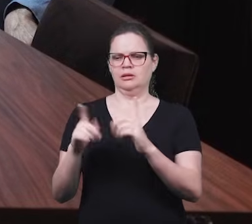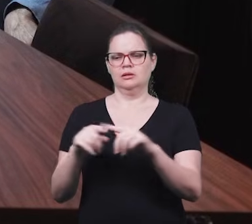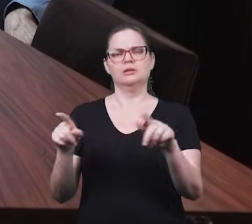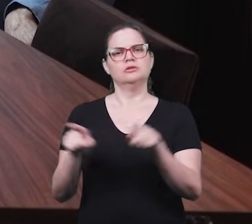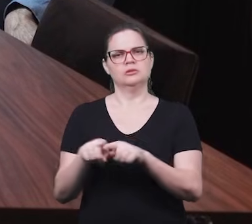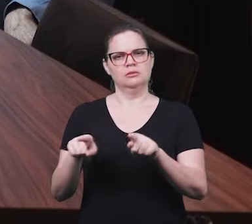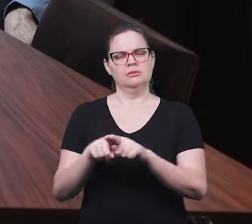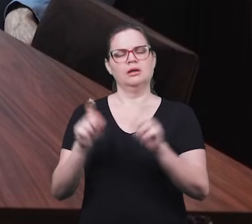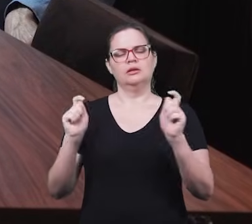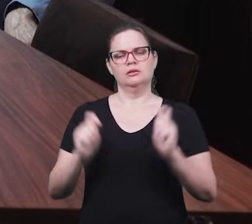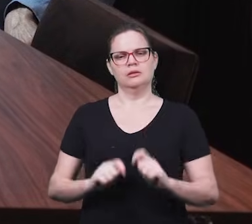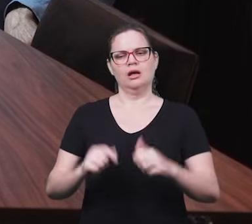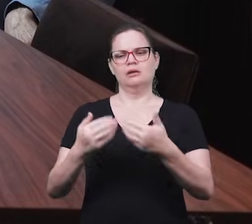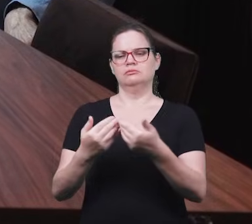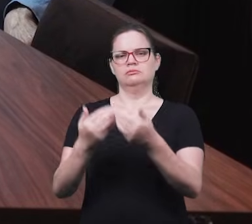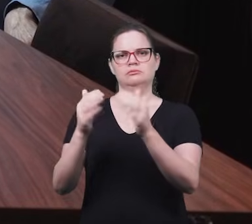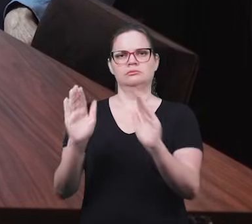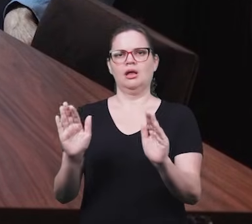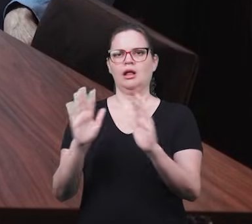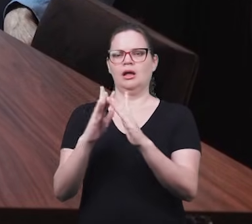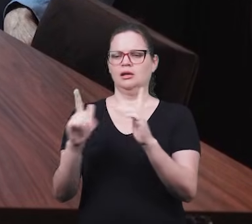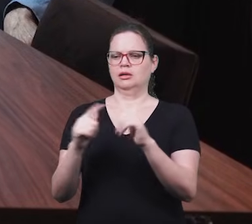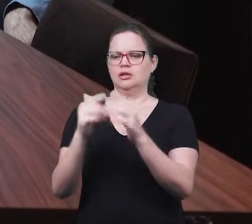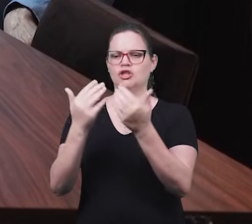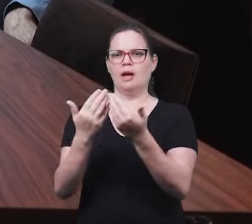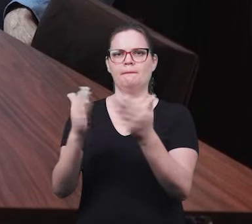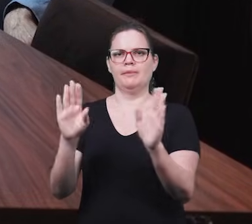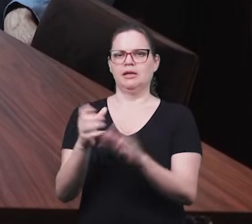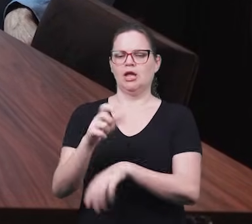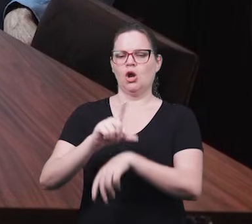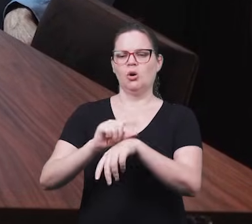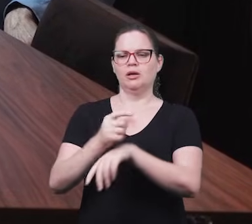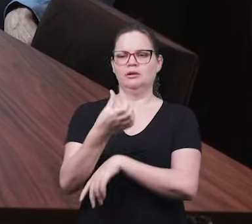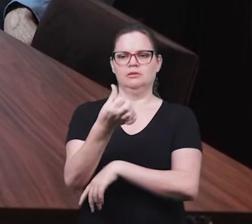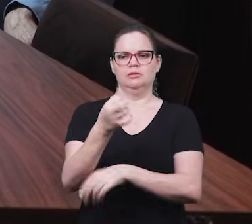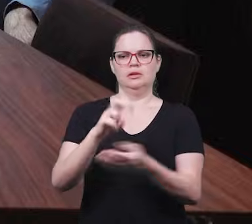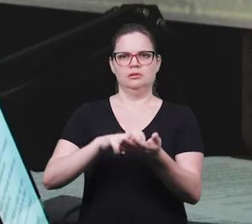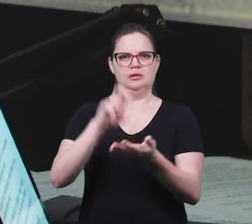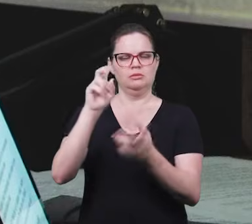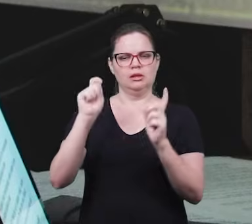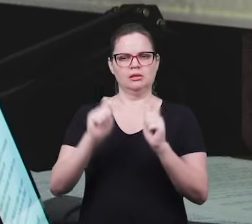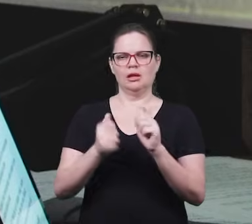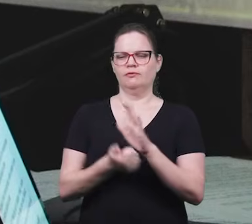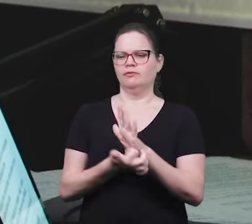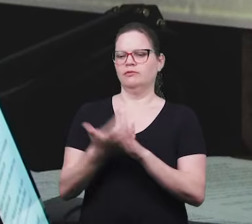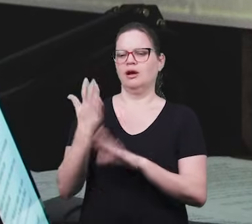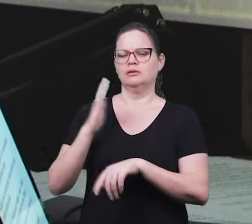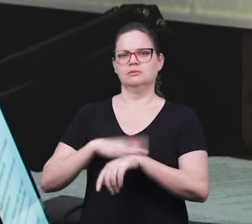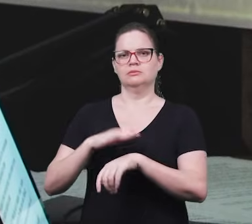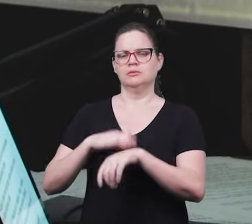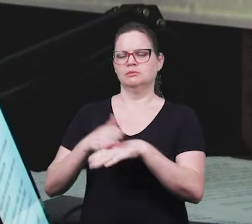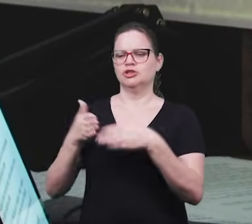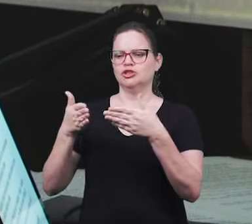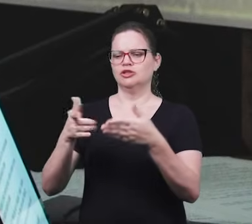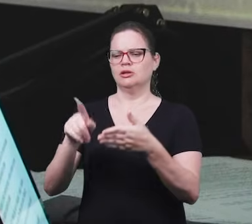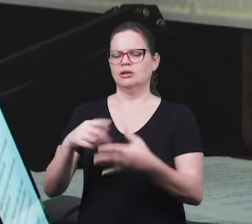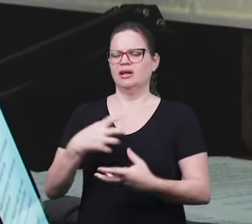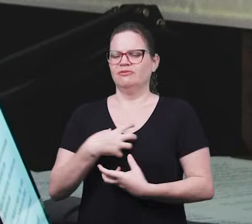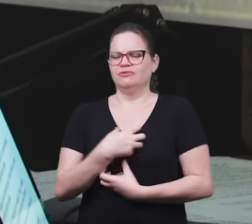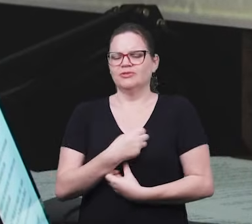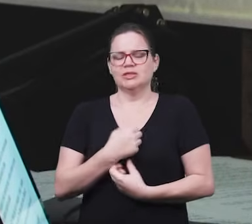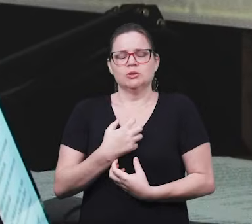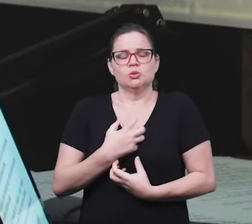templos abertos às 6 horas da manhã, e isso é uma bênção para o corpo, né? Onde chegamos, e quantas vezes chegamos ali